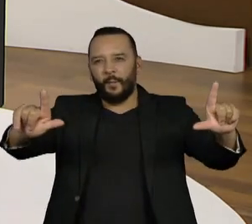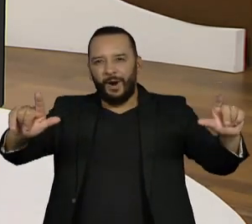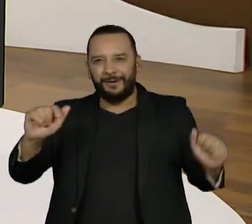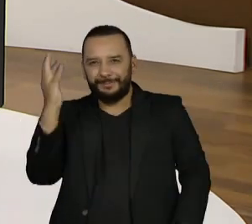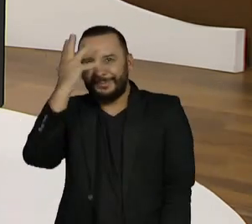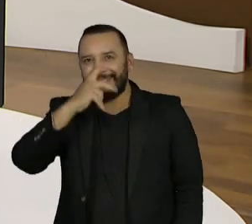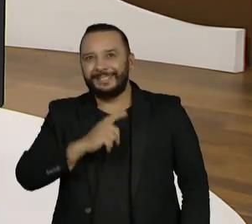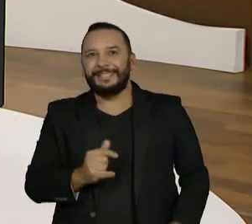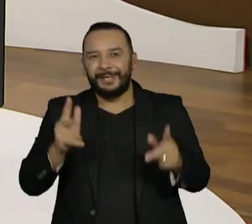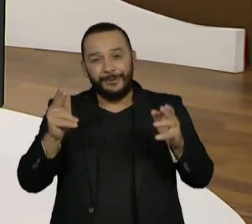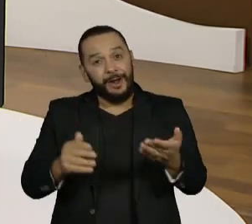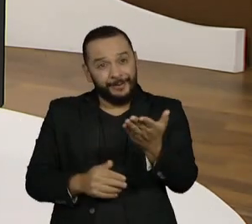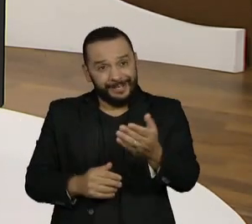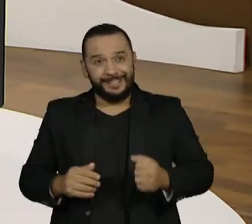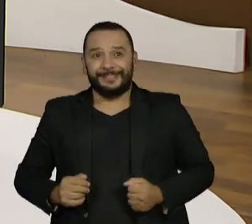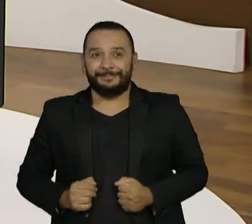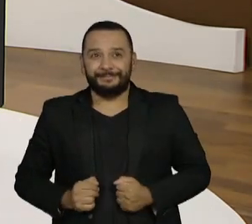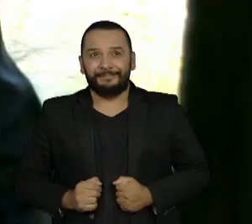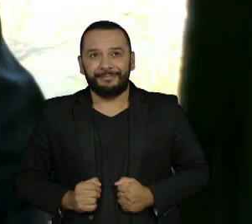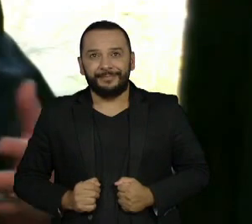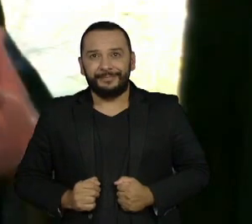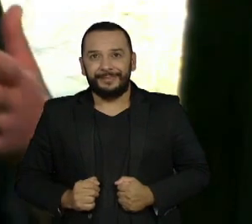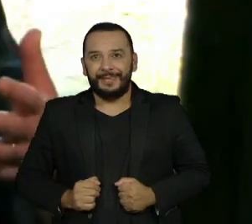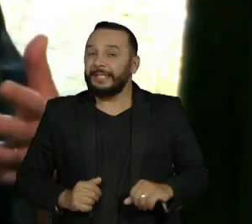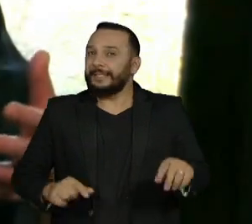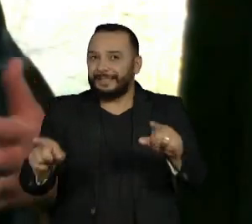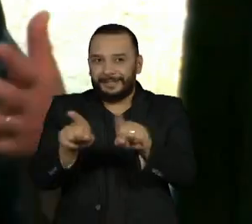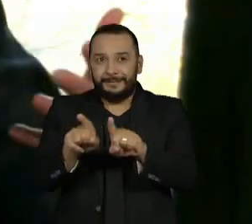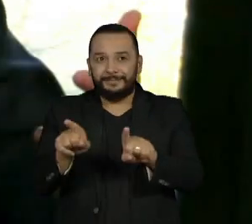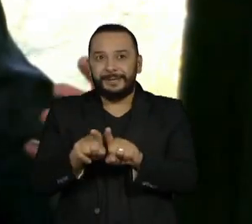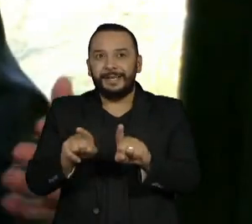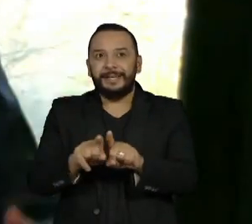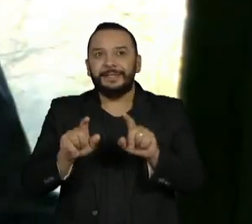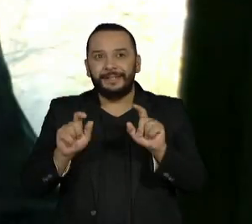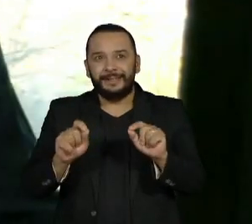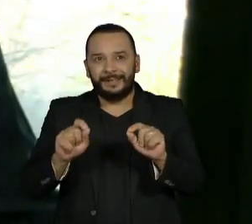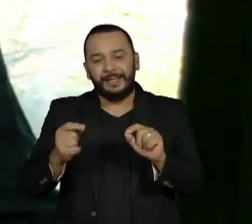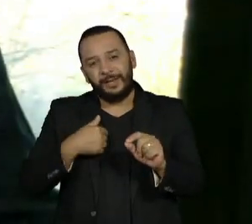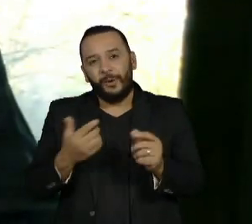bonita, como essa que está aí, e a operação em si é muito mais barata.